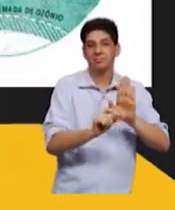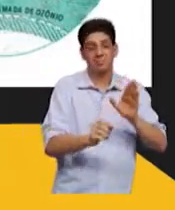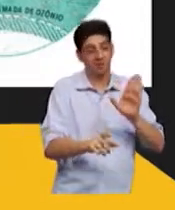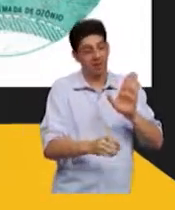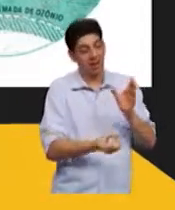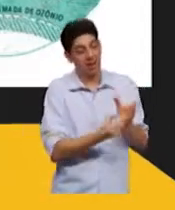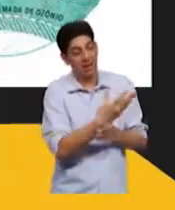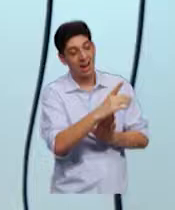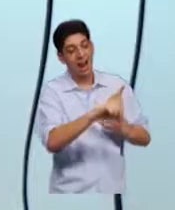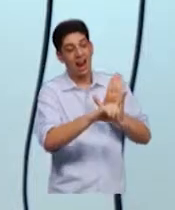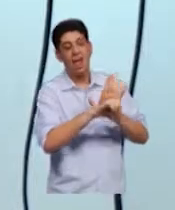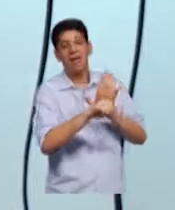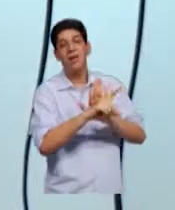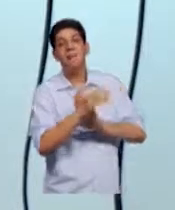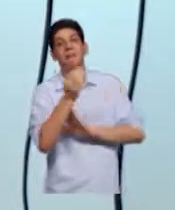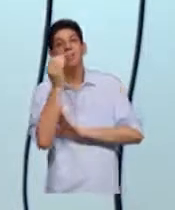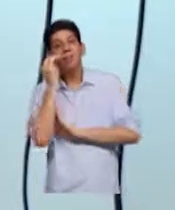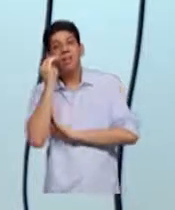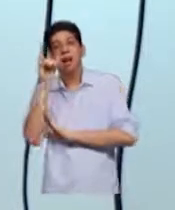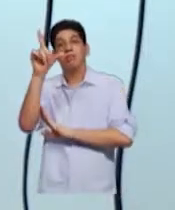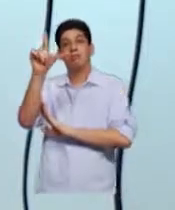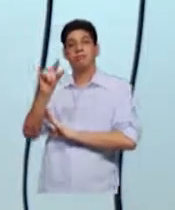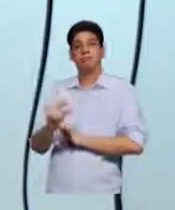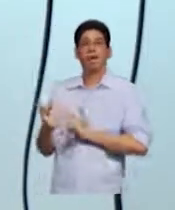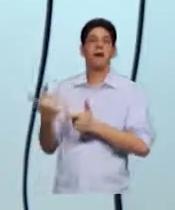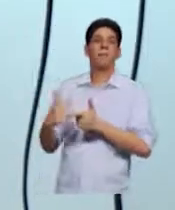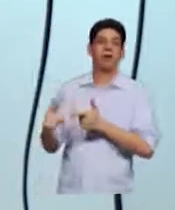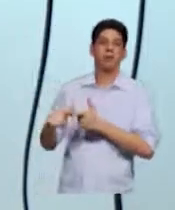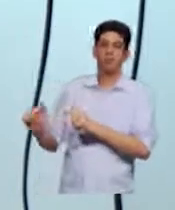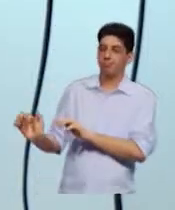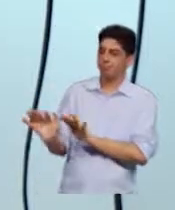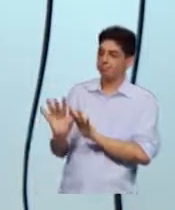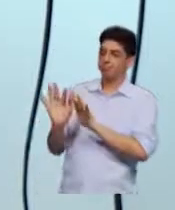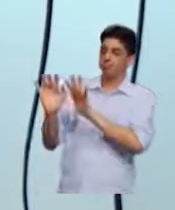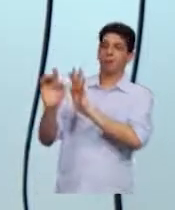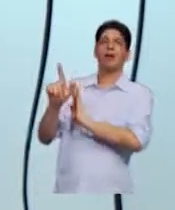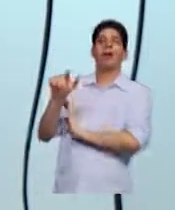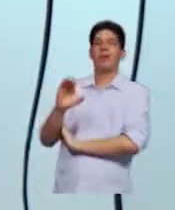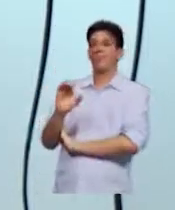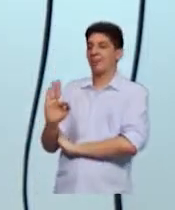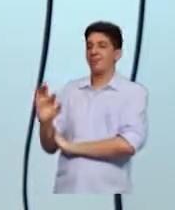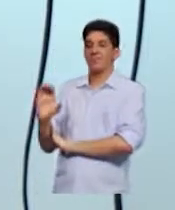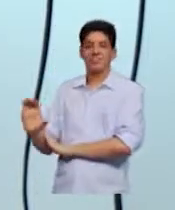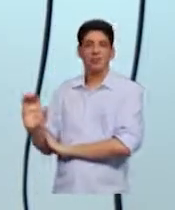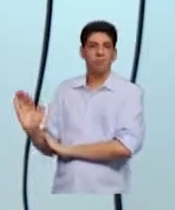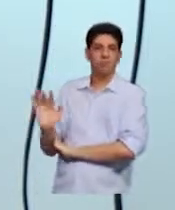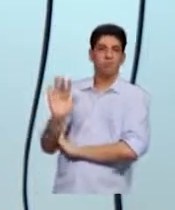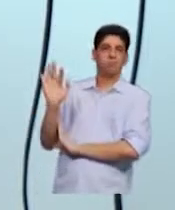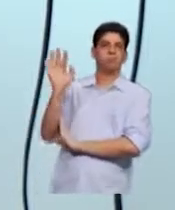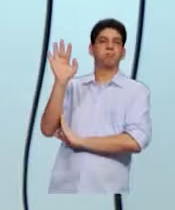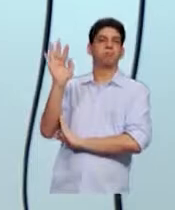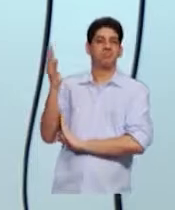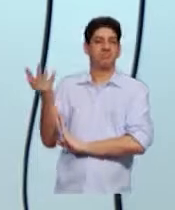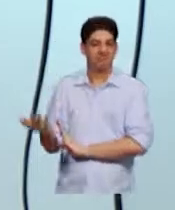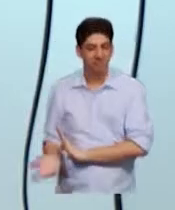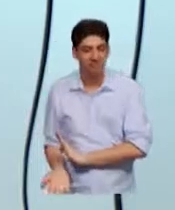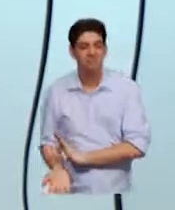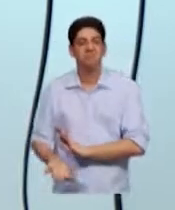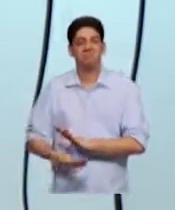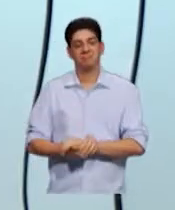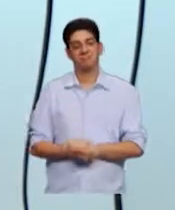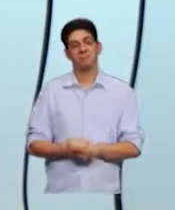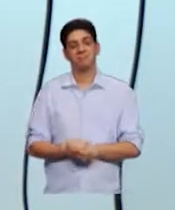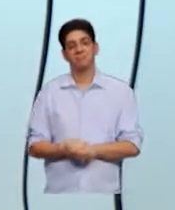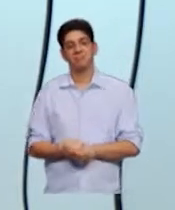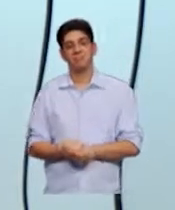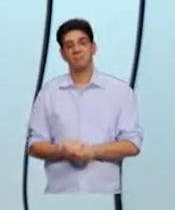que amenizasse esse problema que é o clorofluorcarbono no ar. Esse CFC, ele